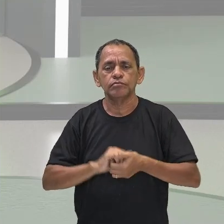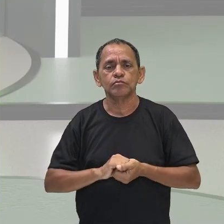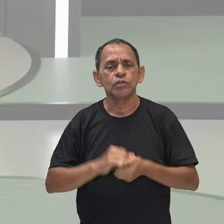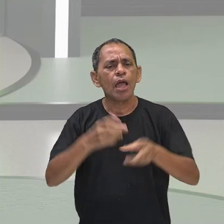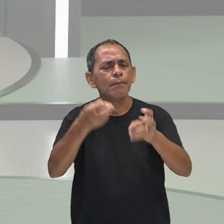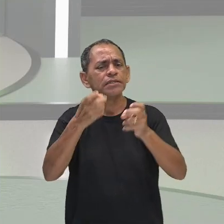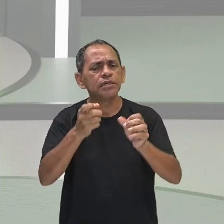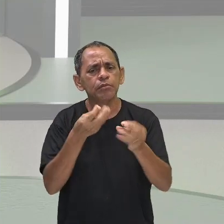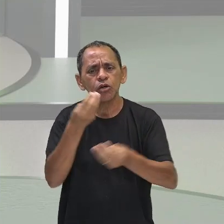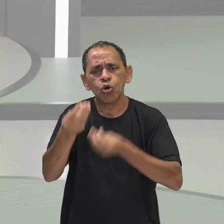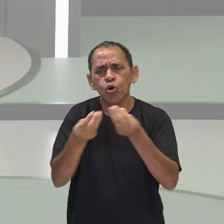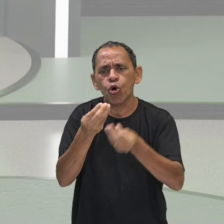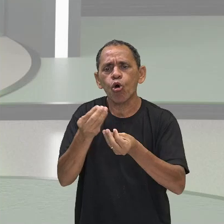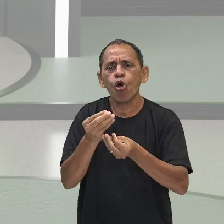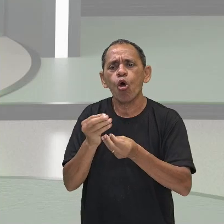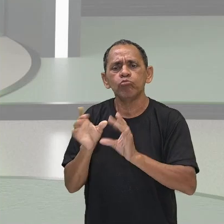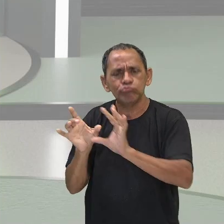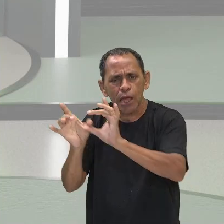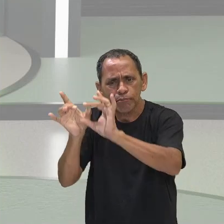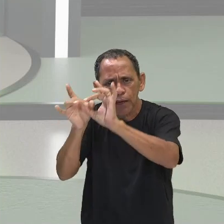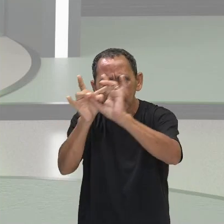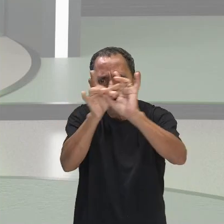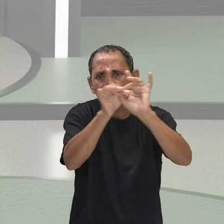somos, dentro da cadeia alimentar,